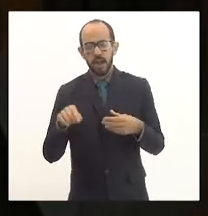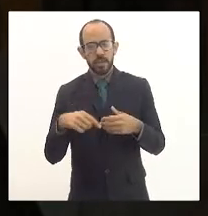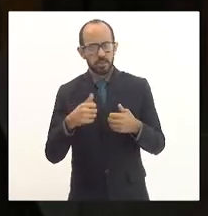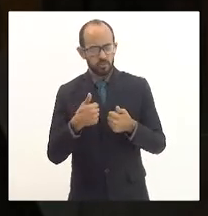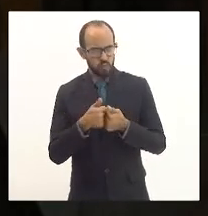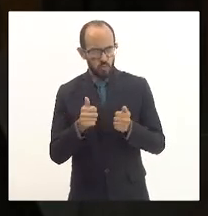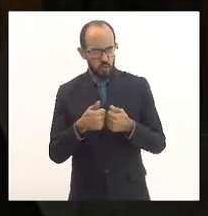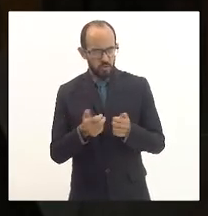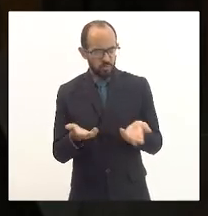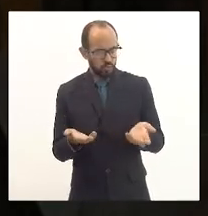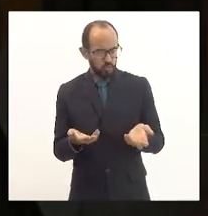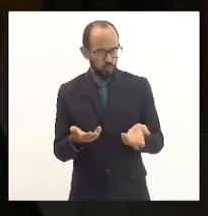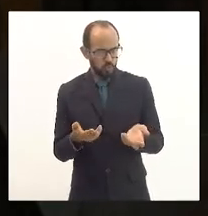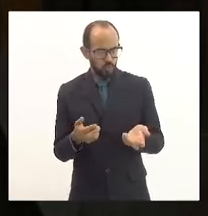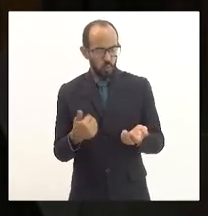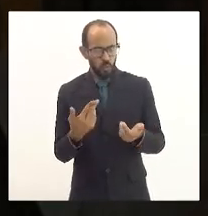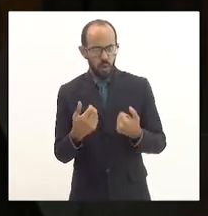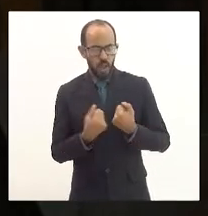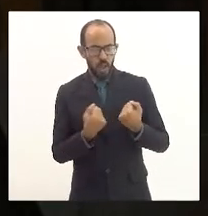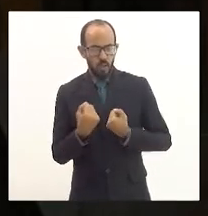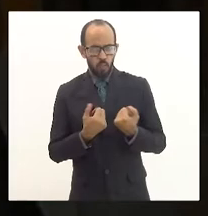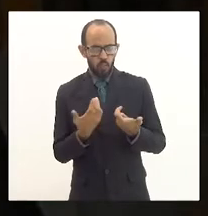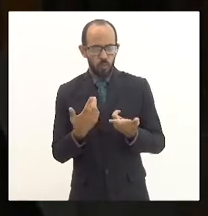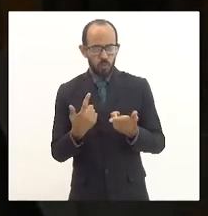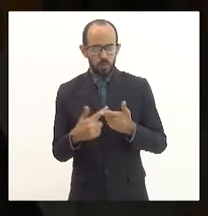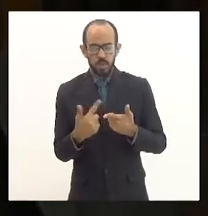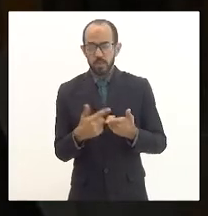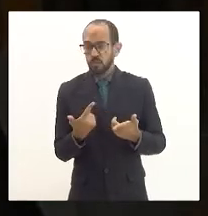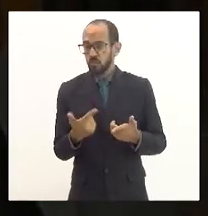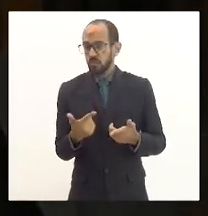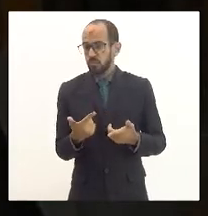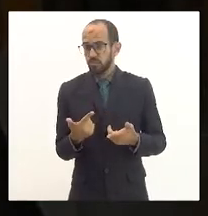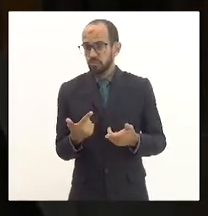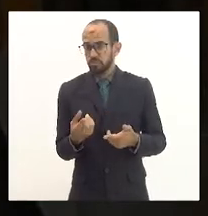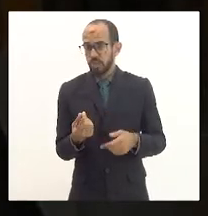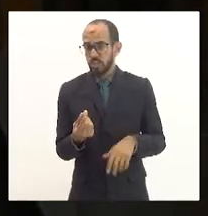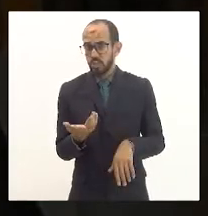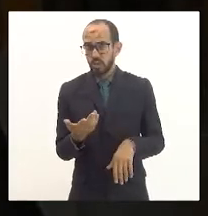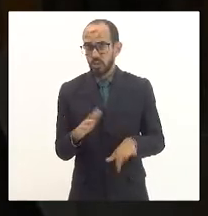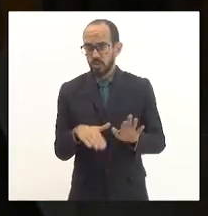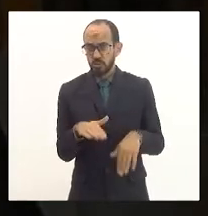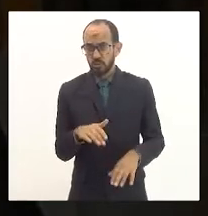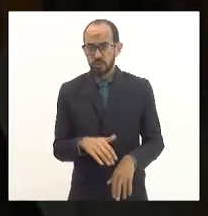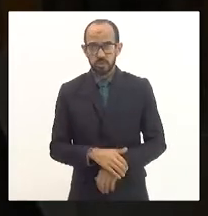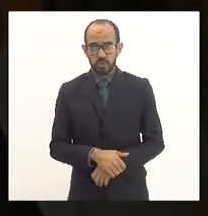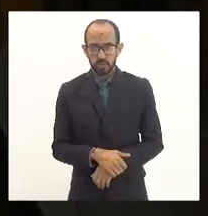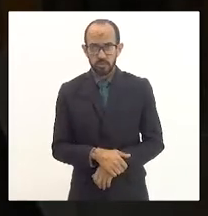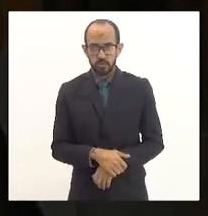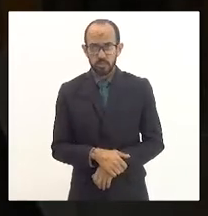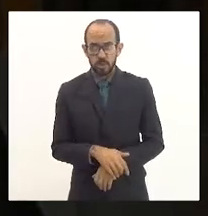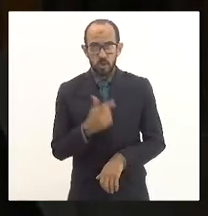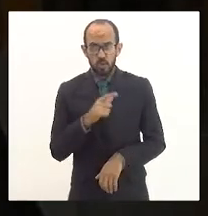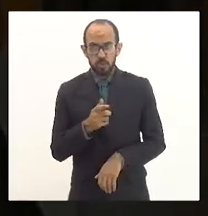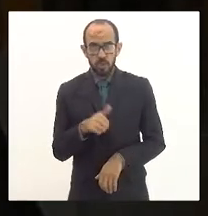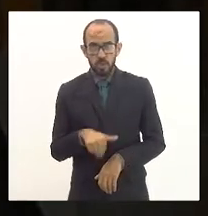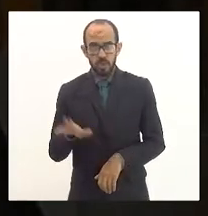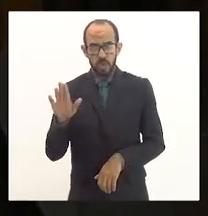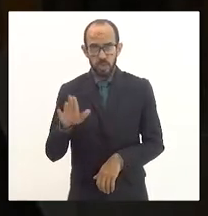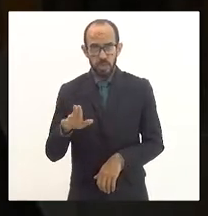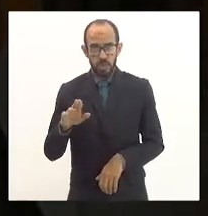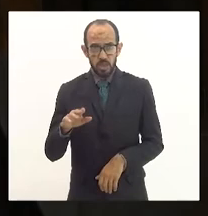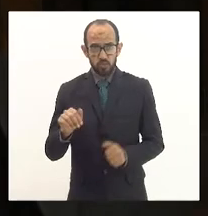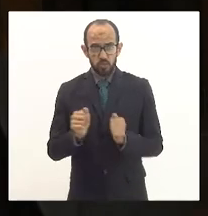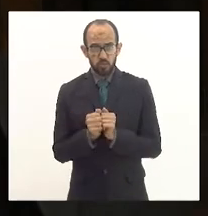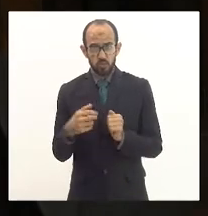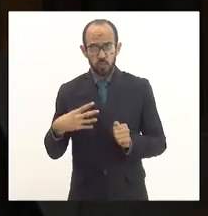porque muita das vezes Tia Jô elas são desprovidos de verbo de dinheiro participação locomover com seu filho